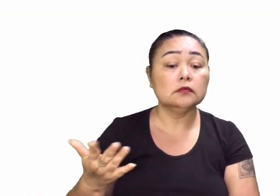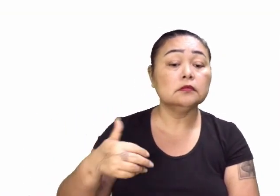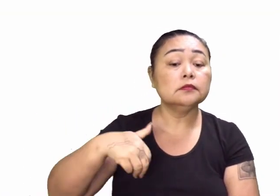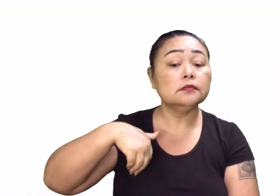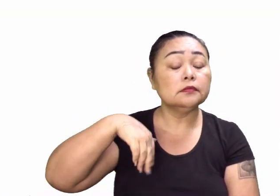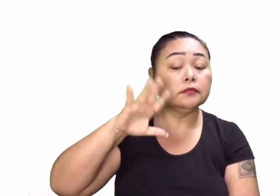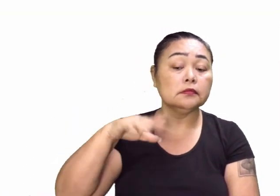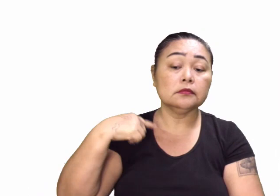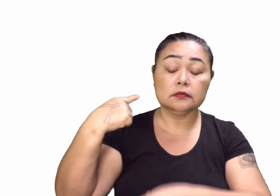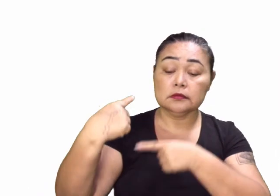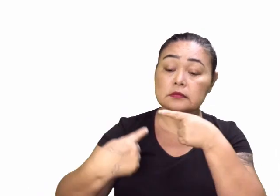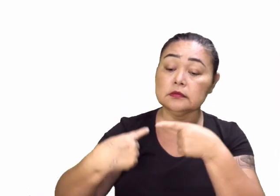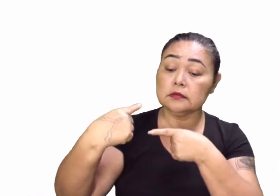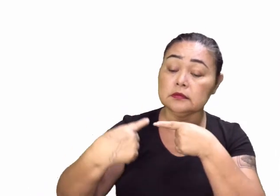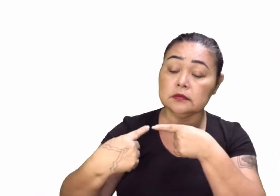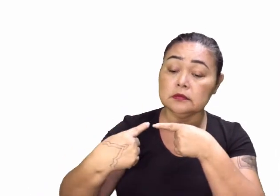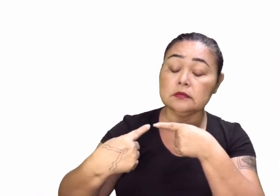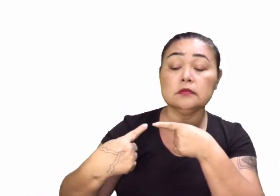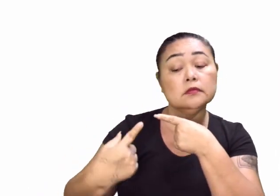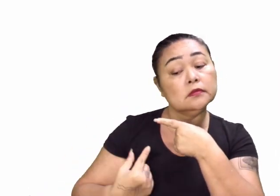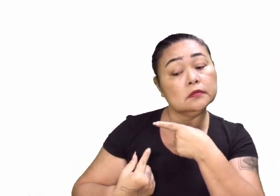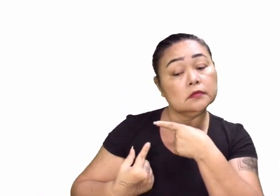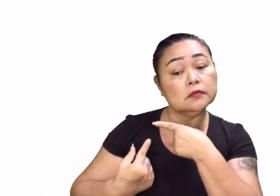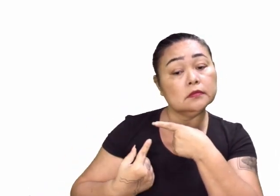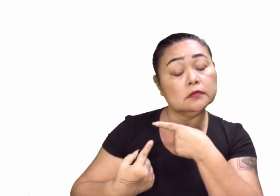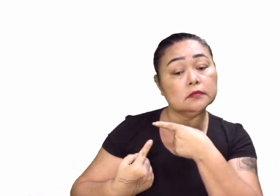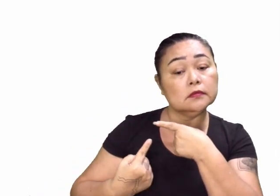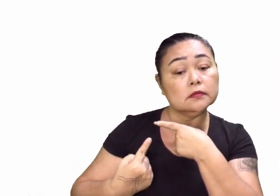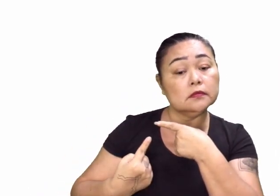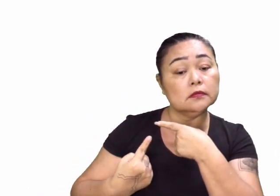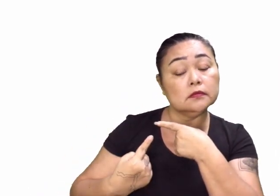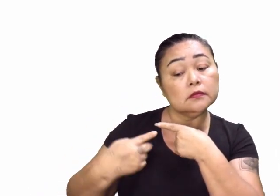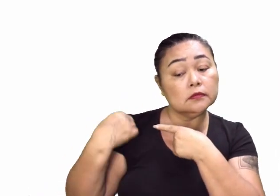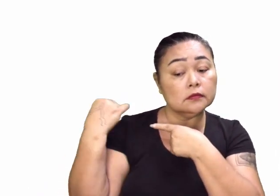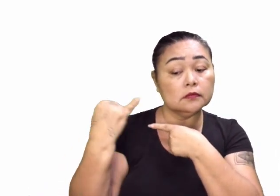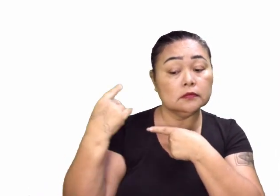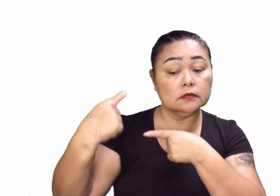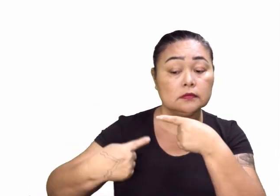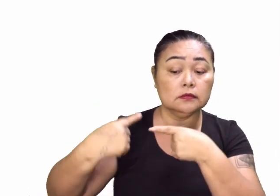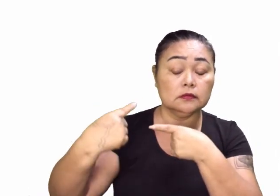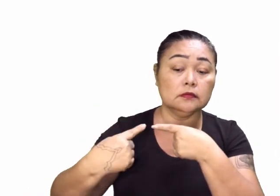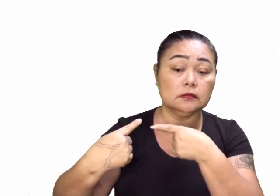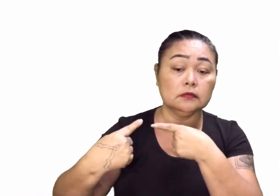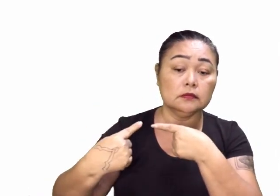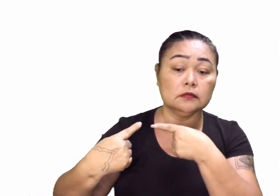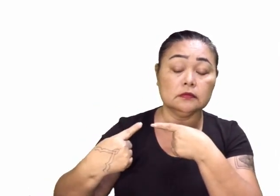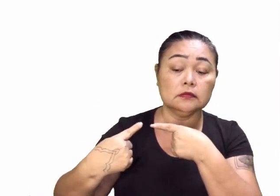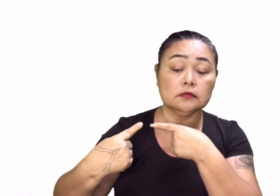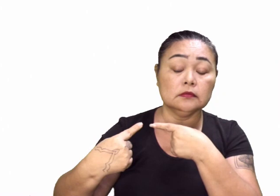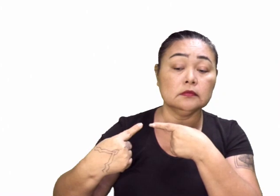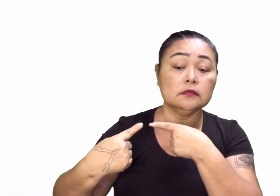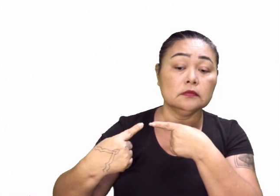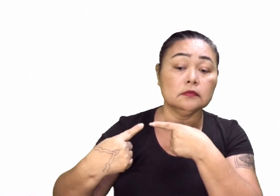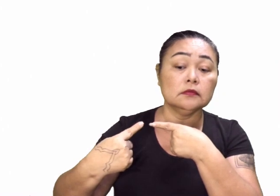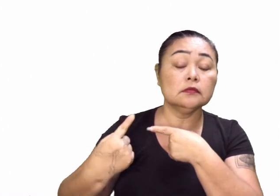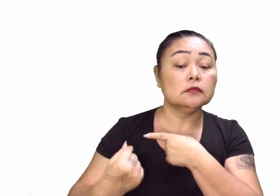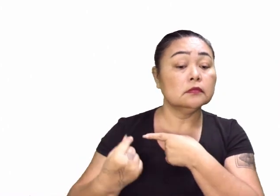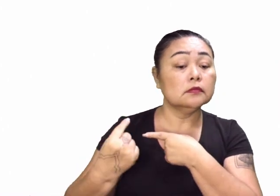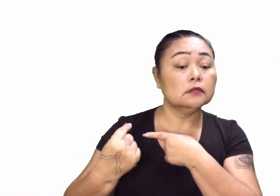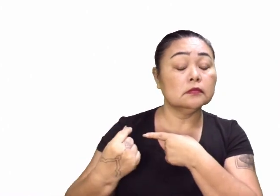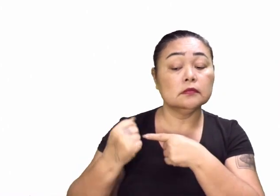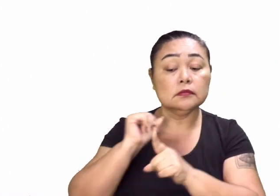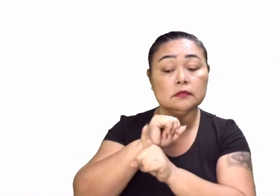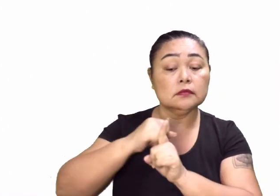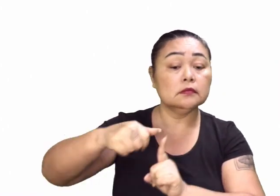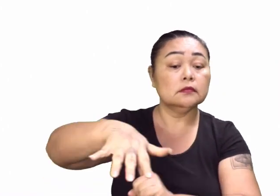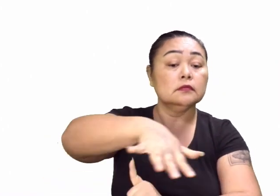De grande importância política, olha só, Rogério. Grande importância política, o São Francisco, econômica